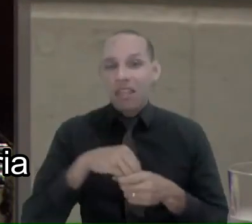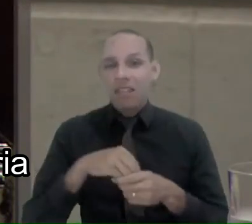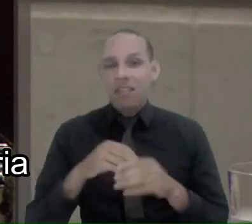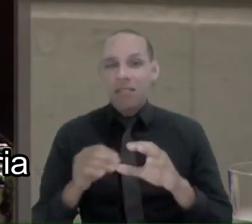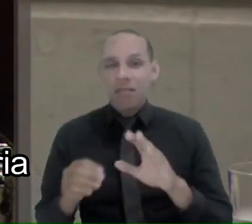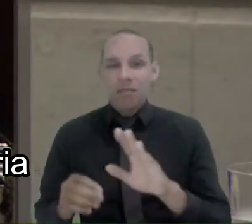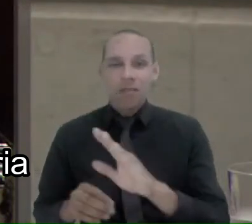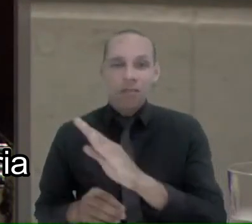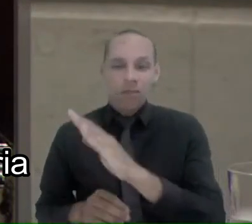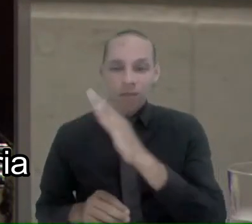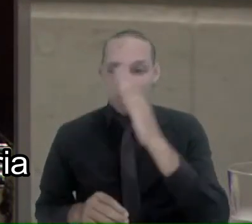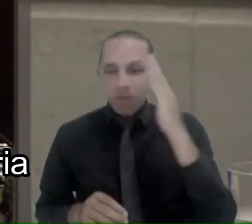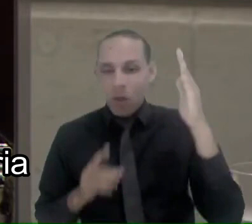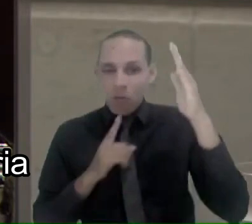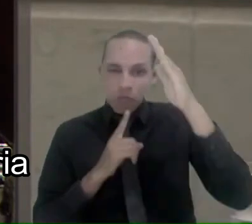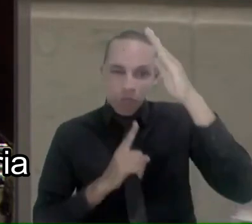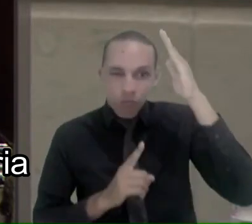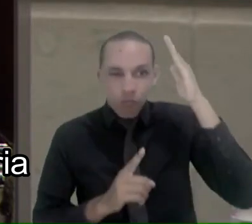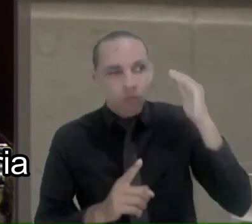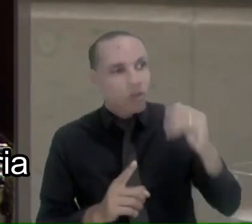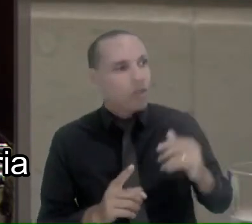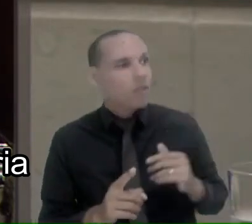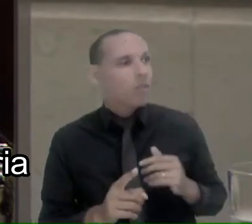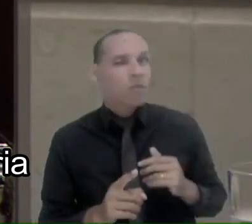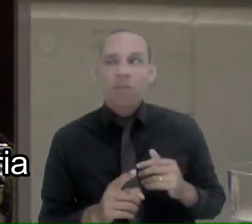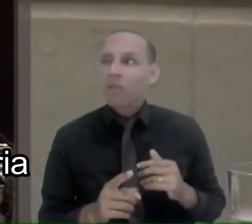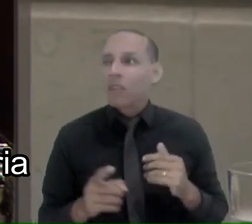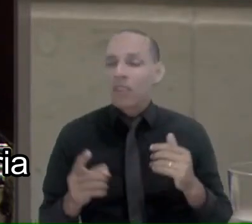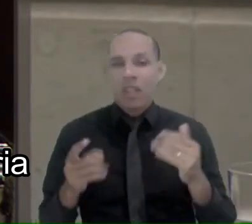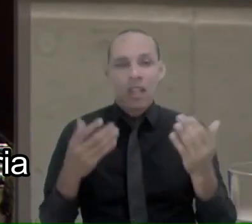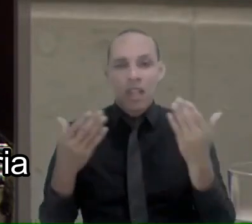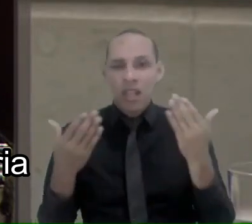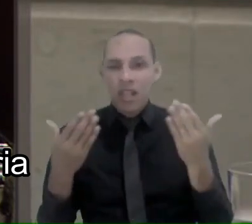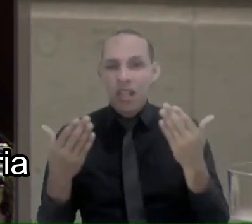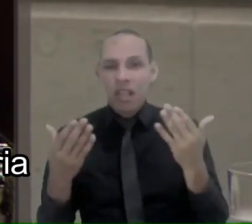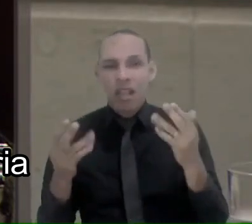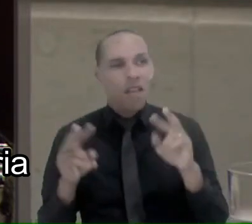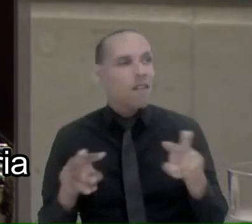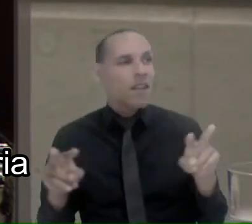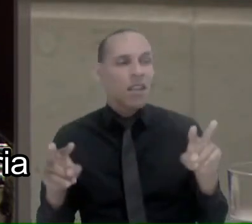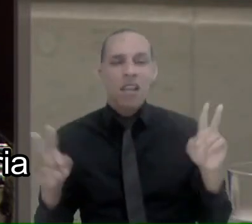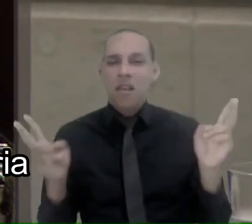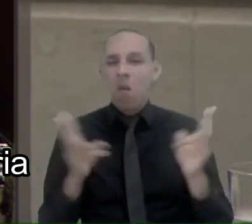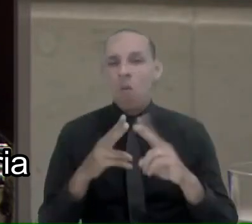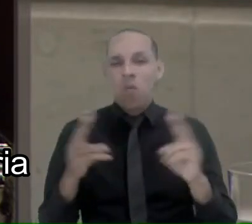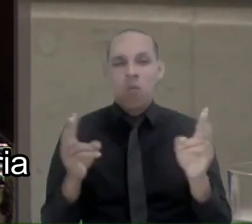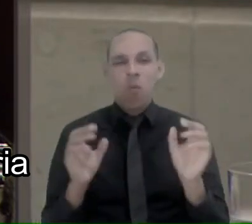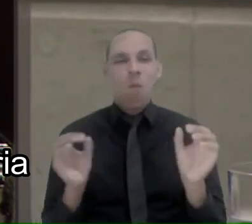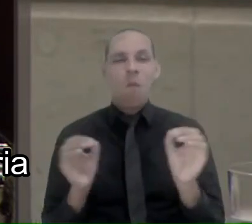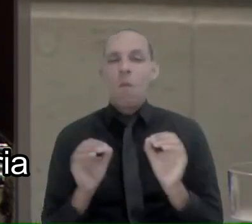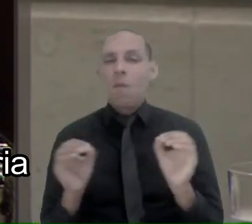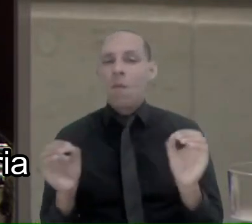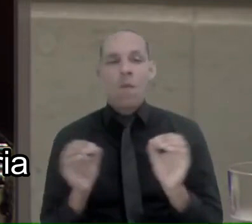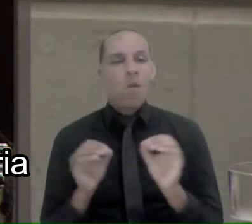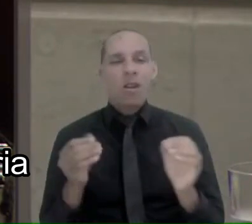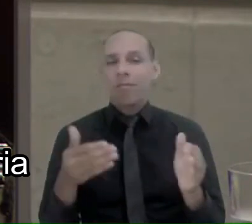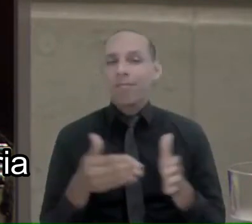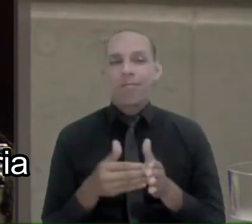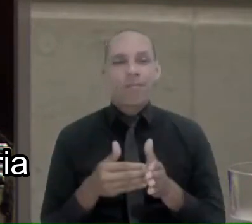para fazer um atendimento domiciliar, você entende que a circulação de ar dentro da casa não é possível,